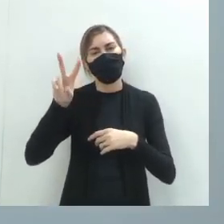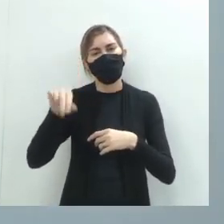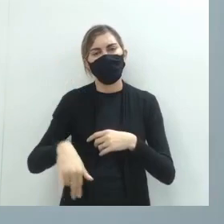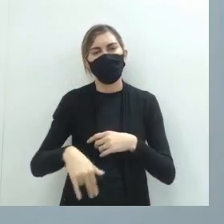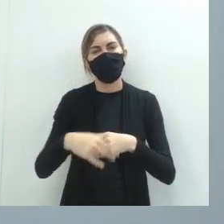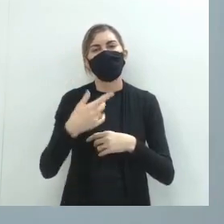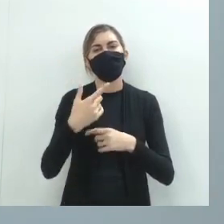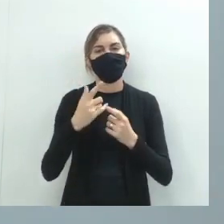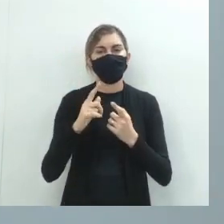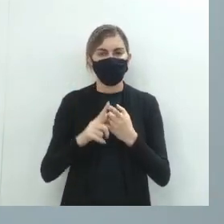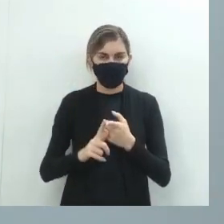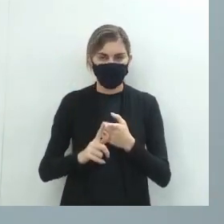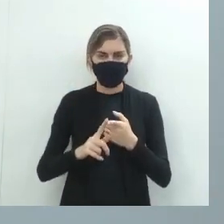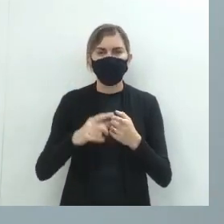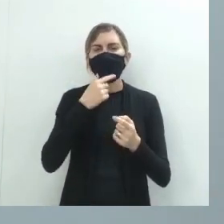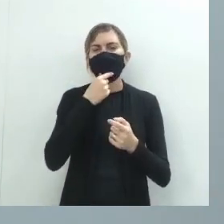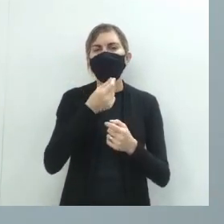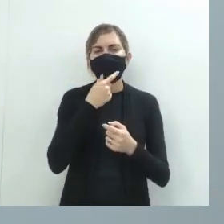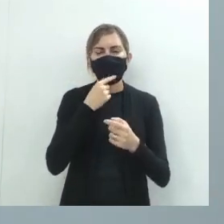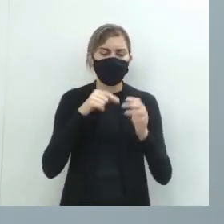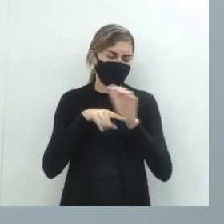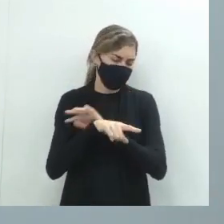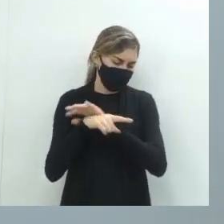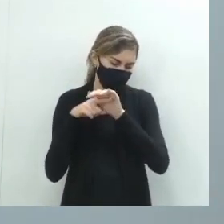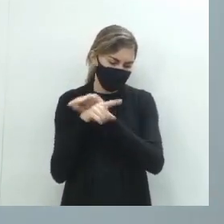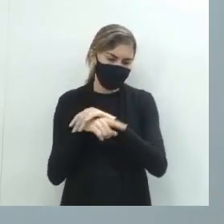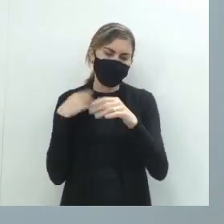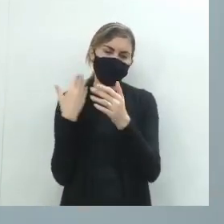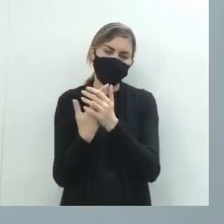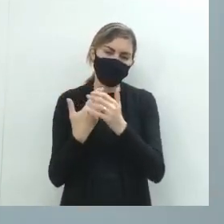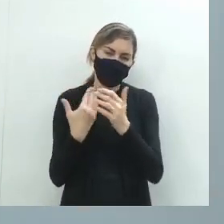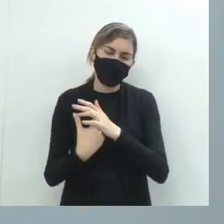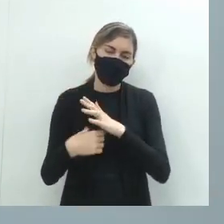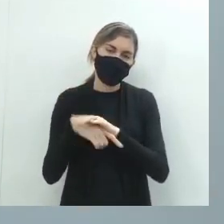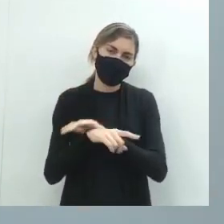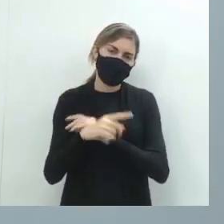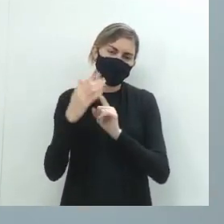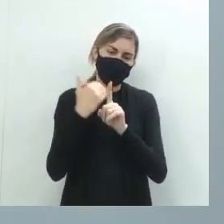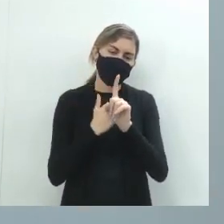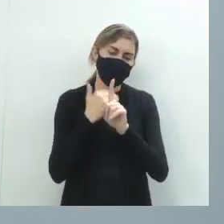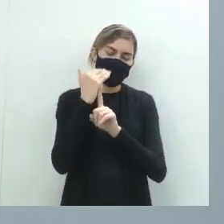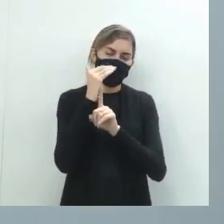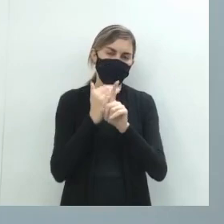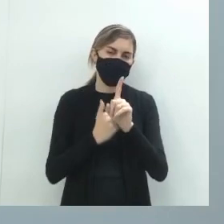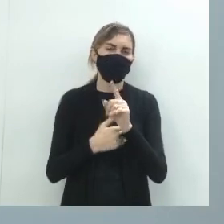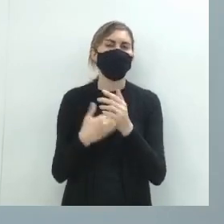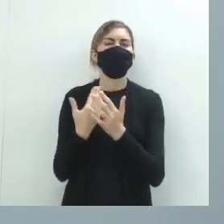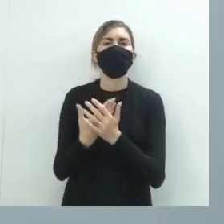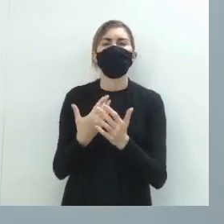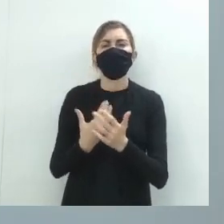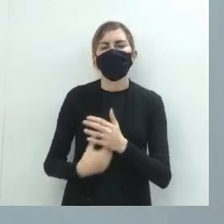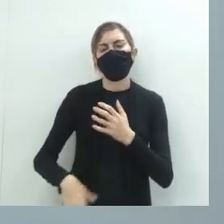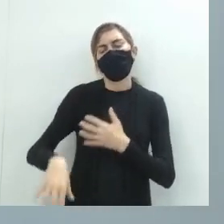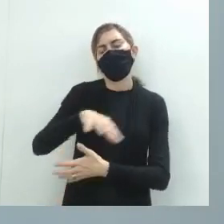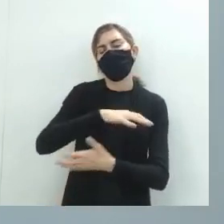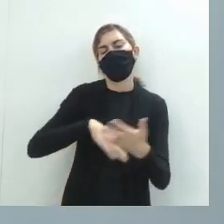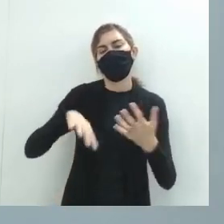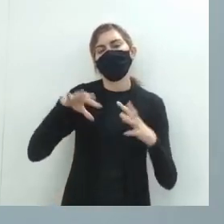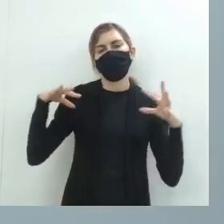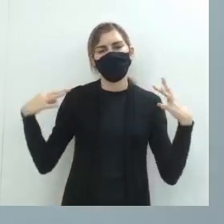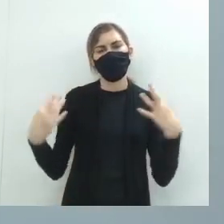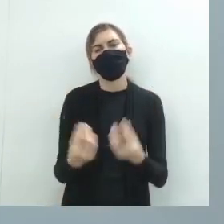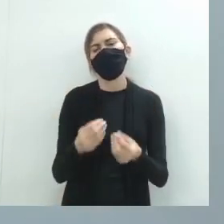Lord Kelvin, foi o grande pesquisador que, através da sua temperatura, estudou a revolução de